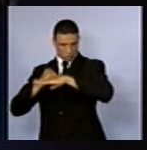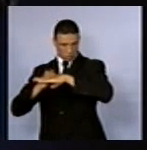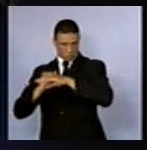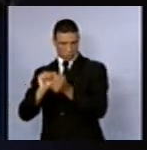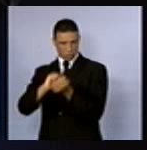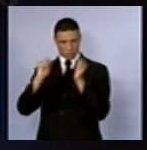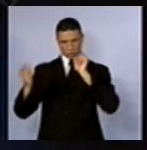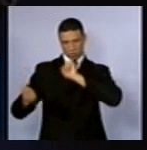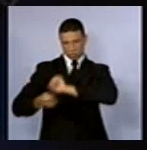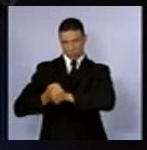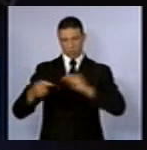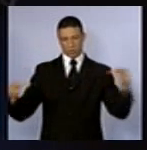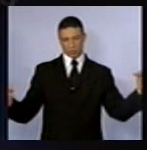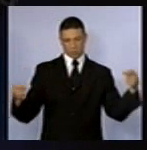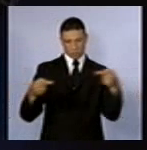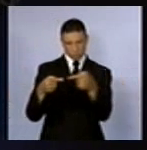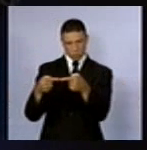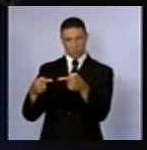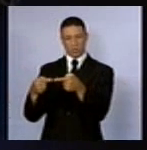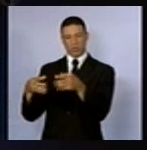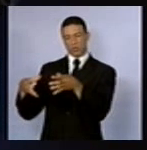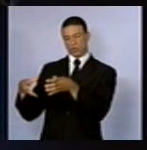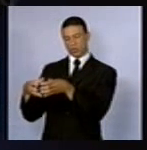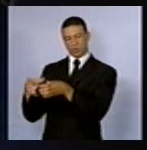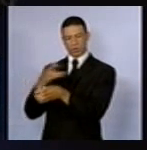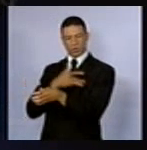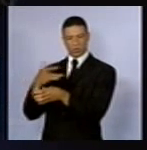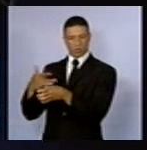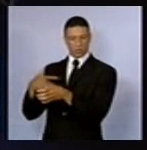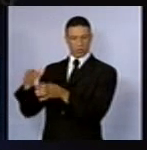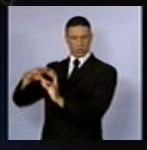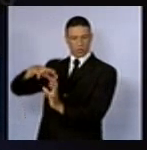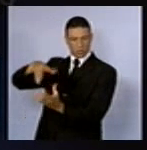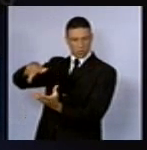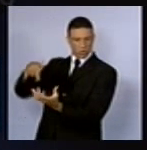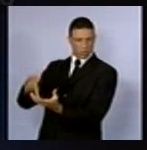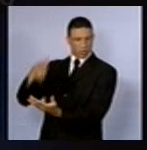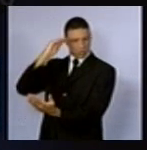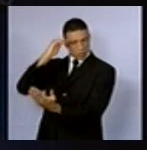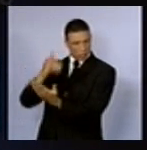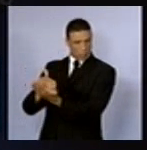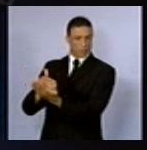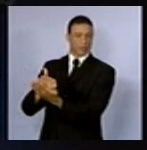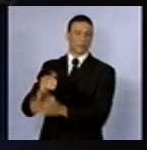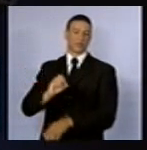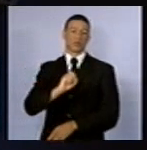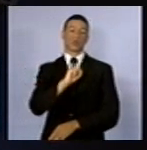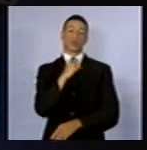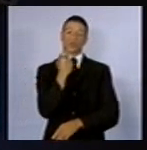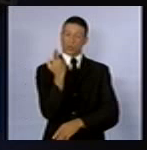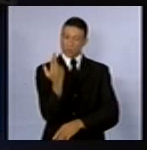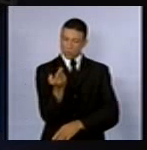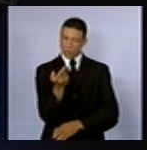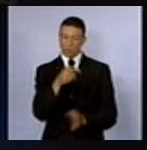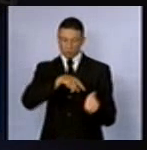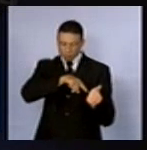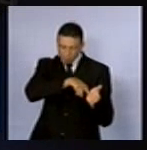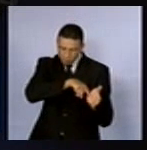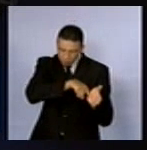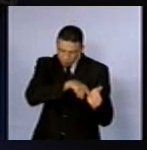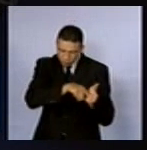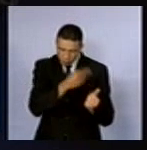fique de acordo com o o nível o limite máximo permitido ou então ele tem que fazer um estudo mais